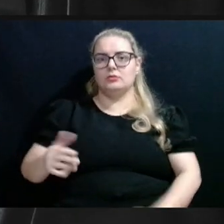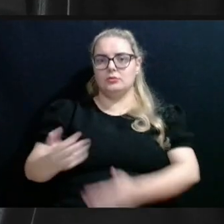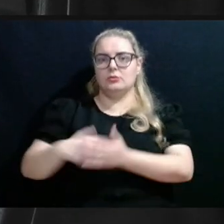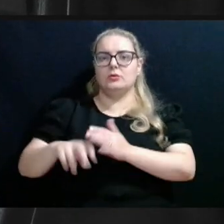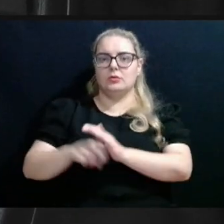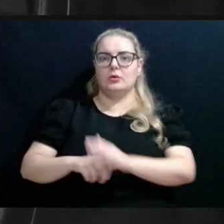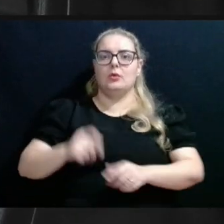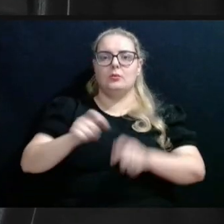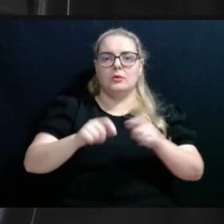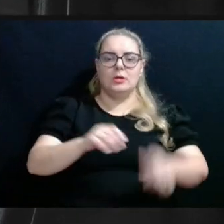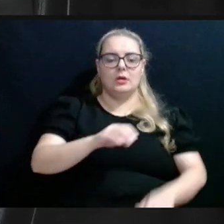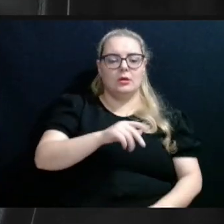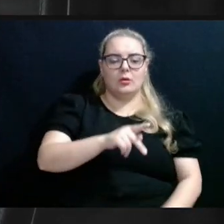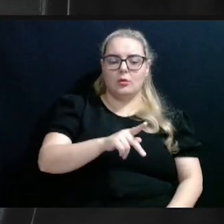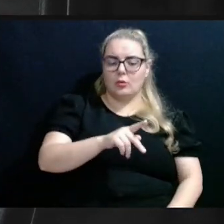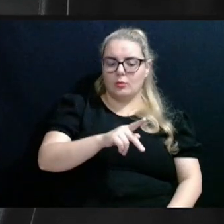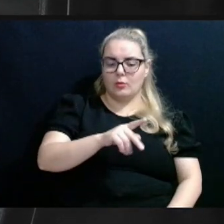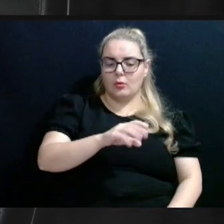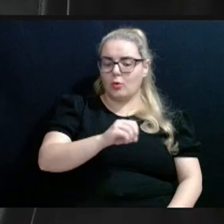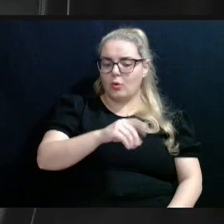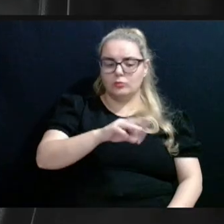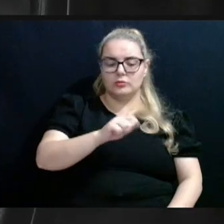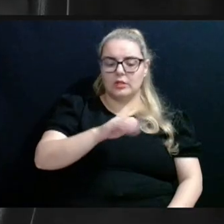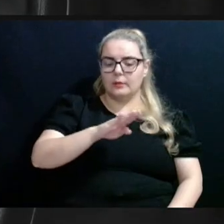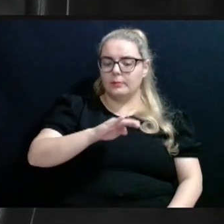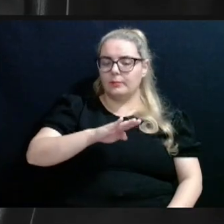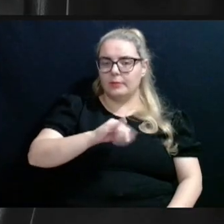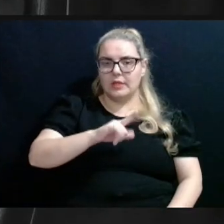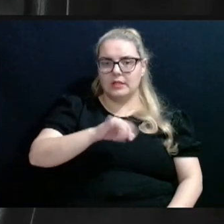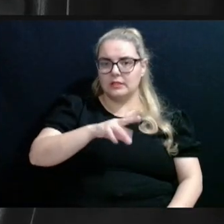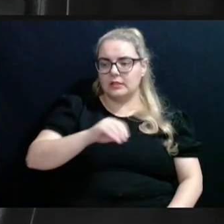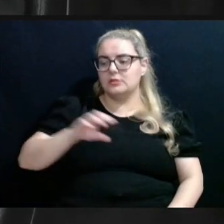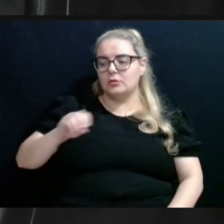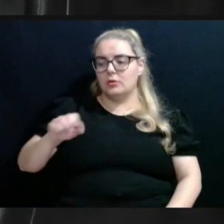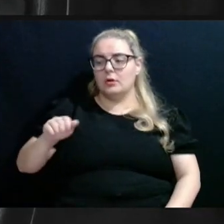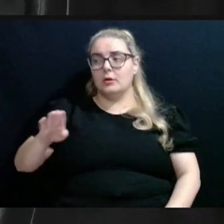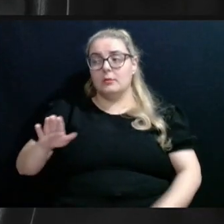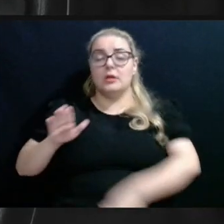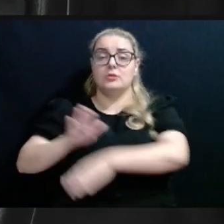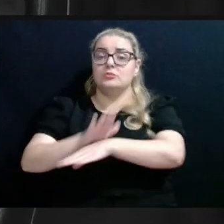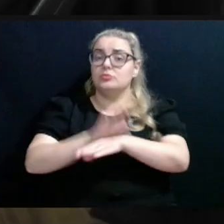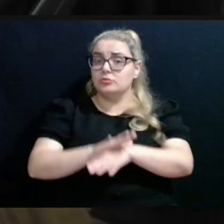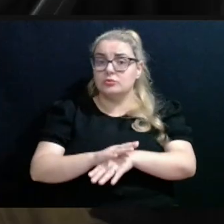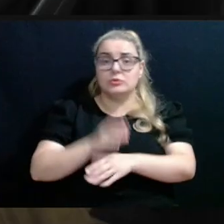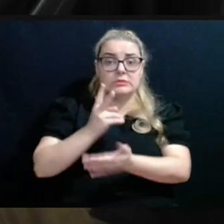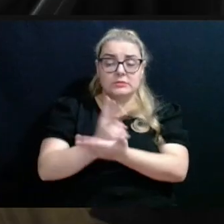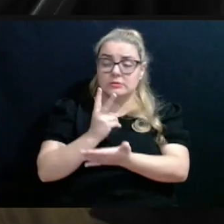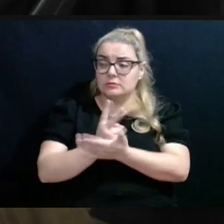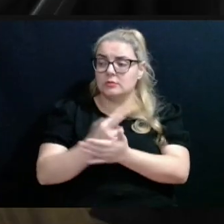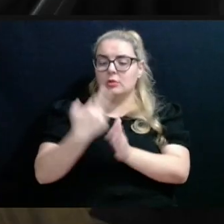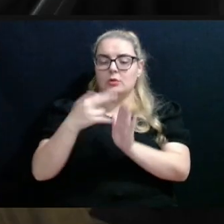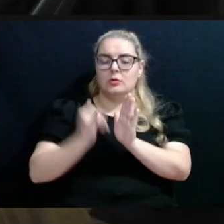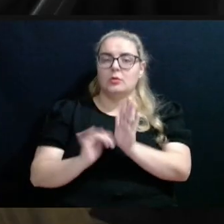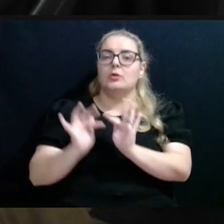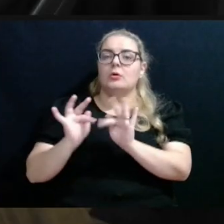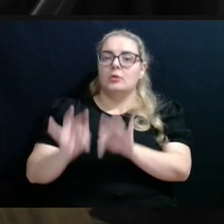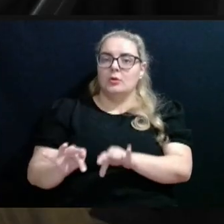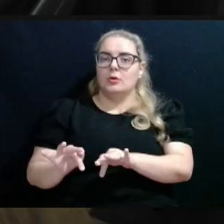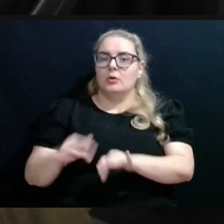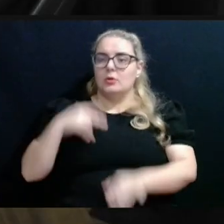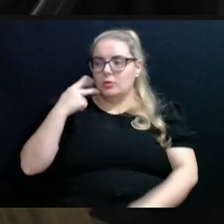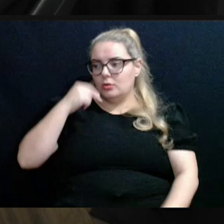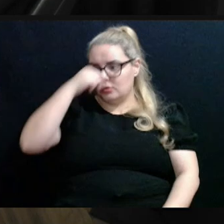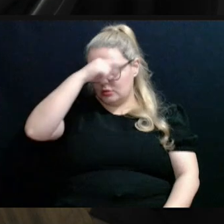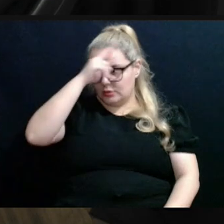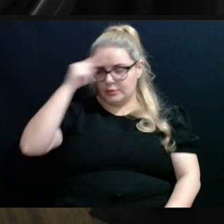contabilidade, da OAB, participaram ativamente, contribuindo para quê? Para que nós façamos um relatório final, o vereador Nick Schneider é